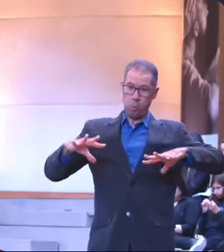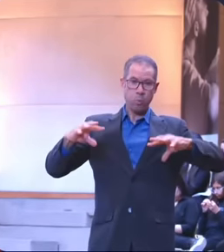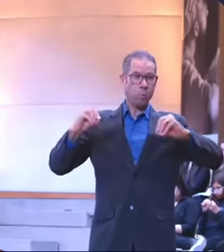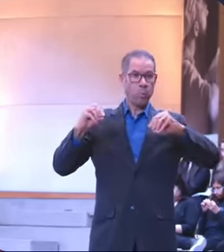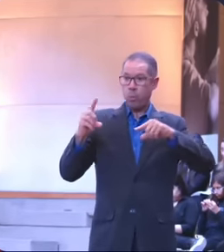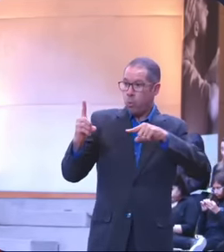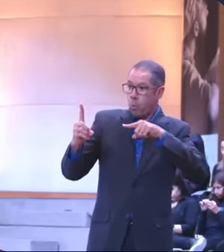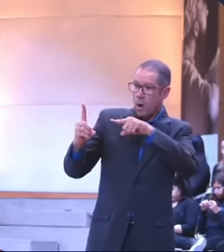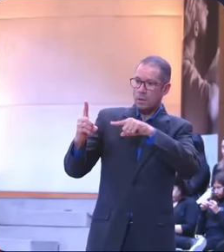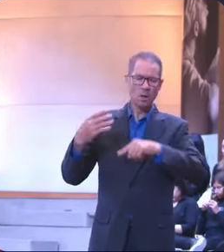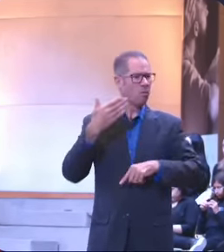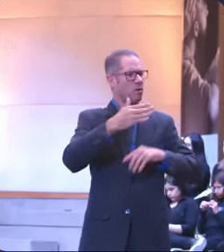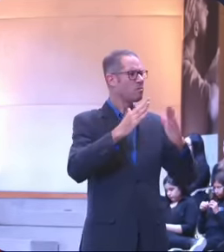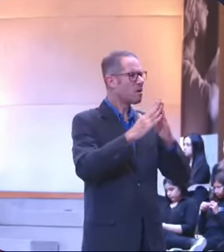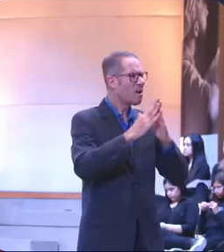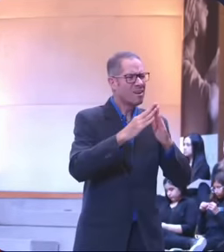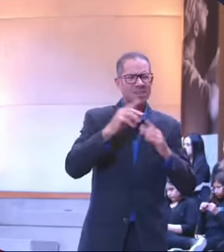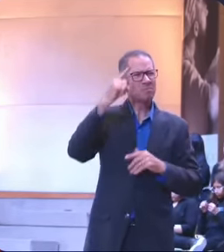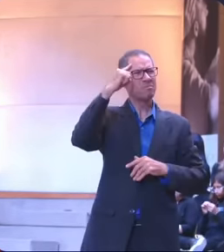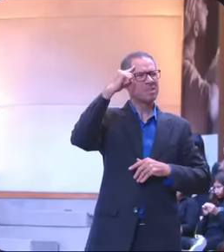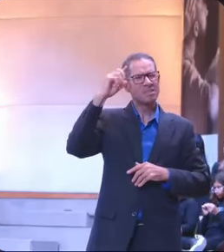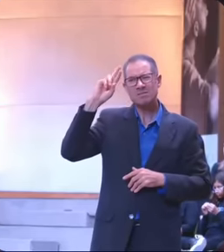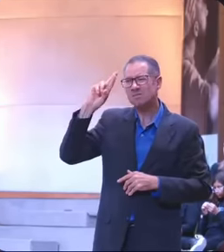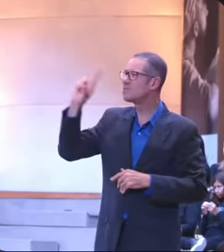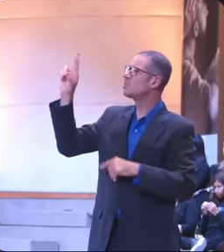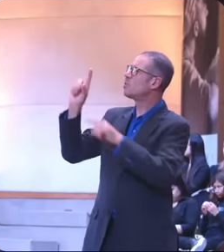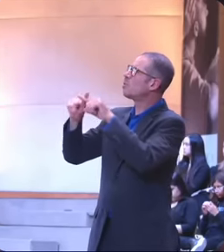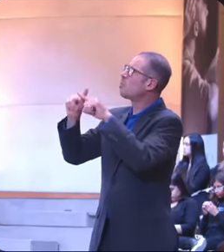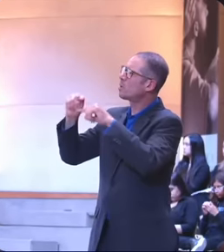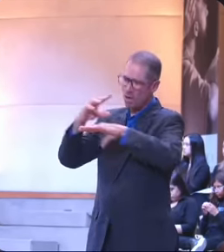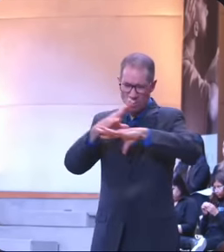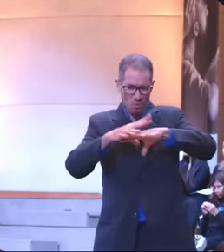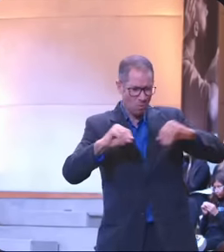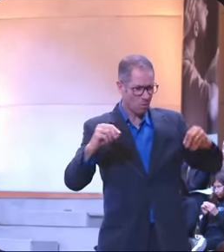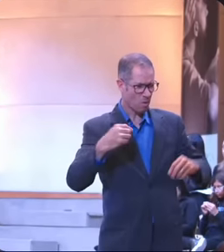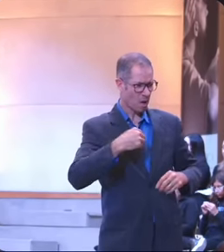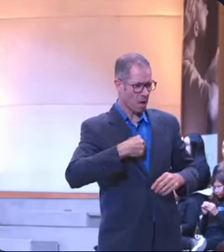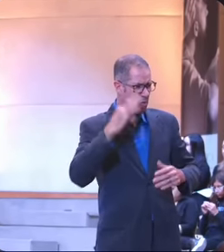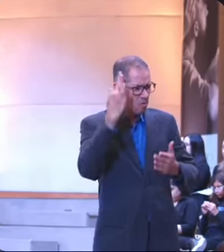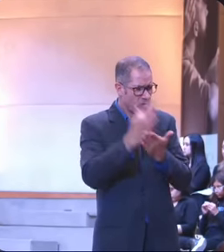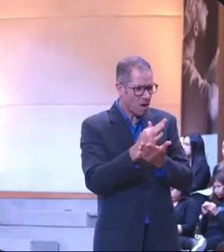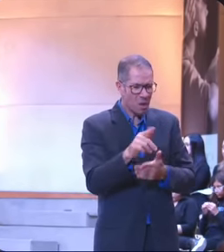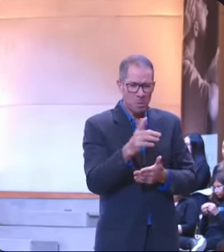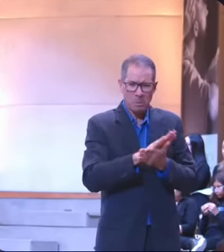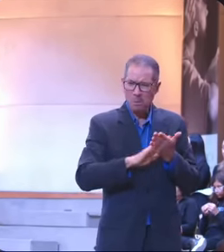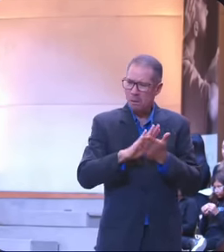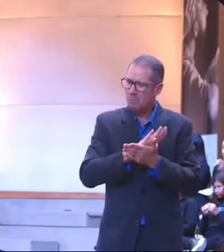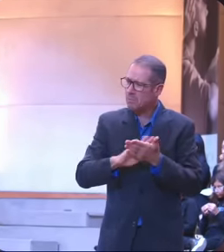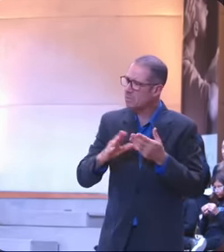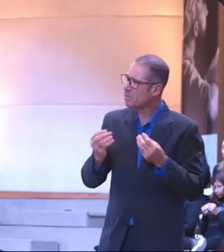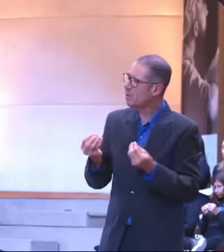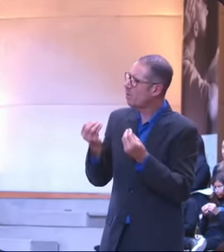E eu fui para casa pensando: senhor, por que que o senhor curou? Eu não tinha nem fé para isso.